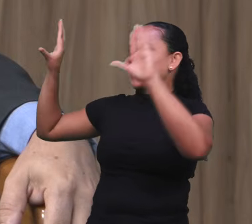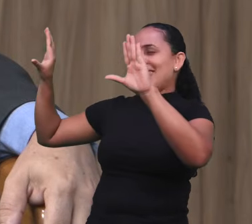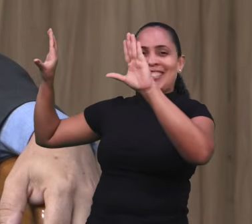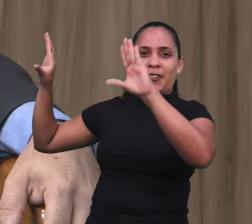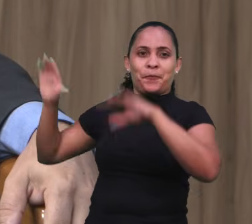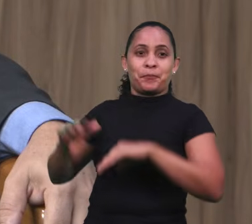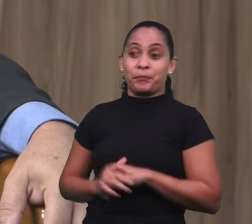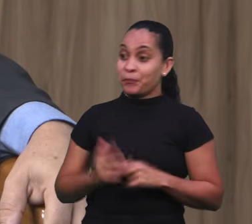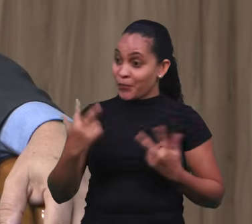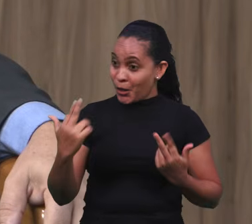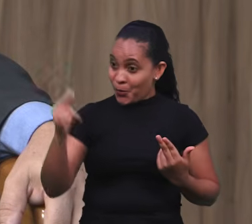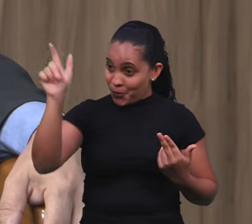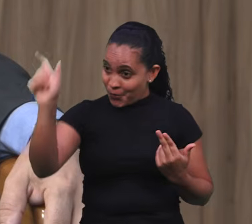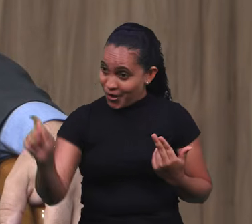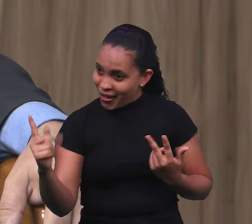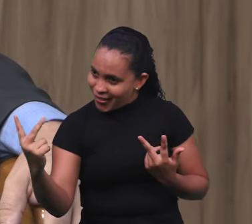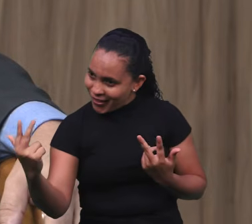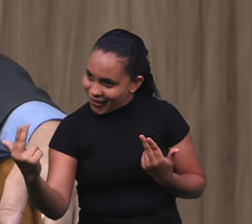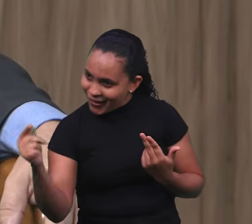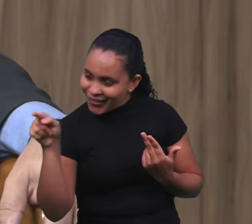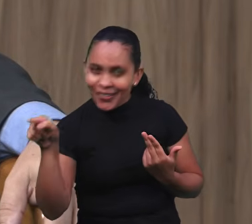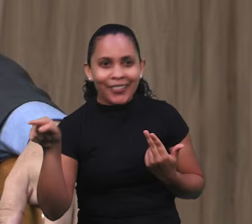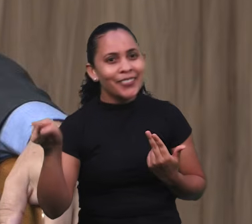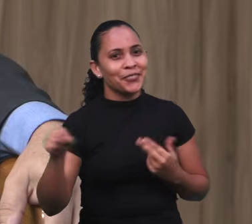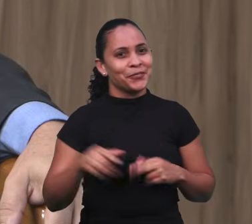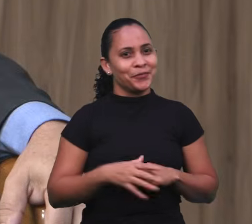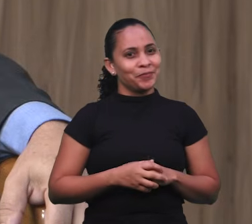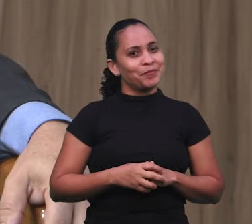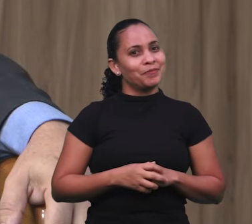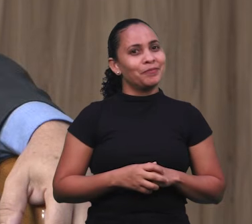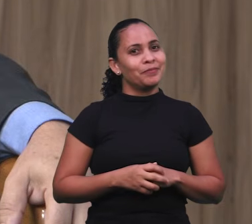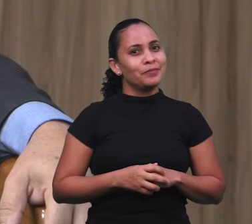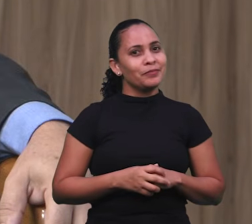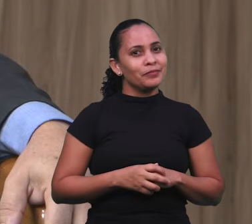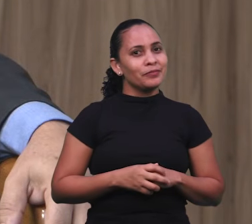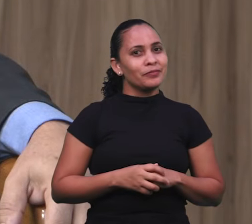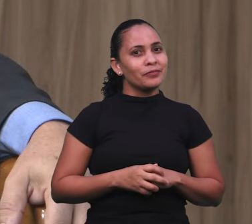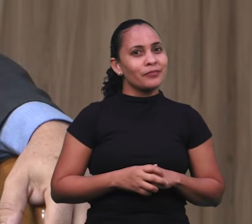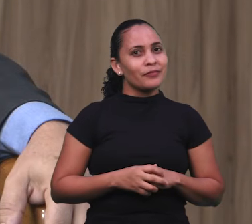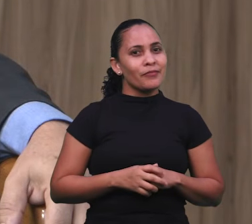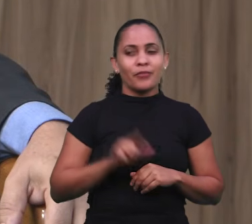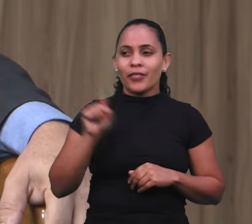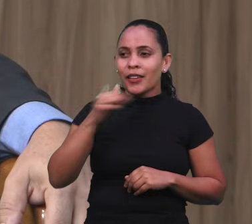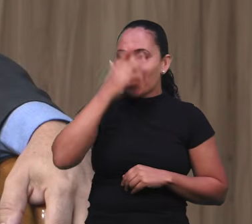na eternidade. A irmã Leida, certamente, ela é uma